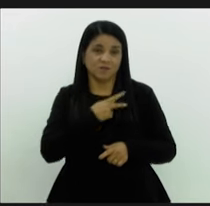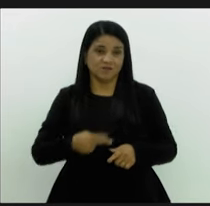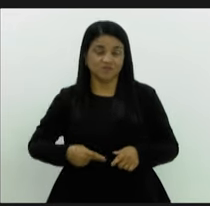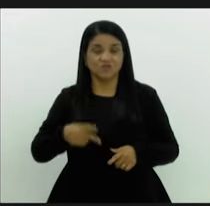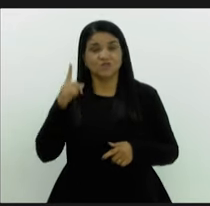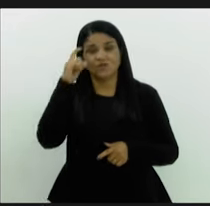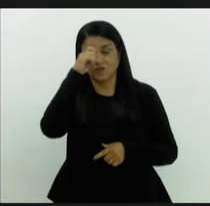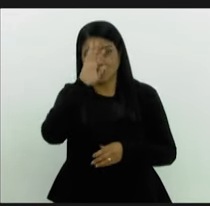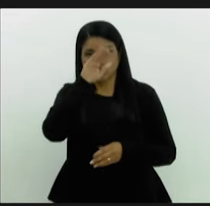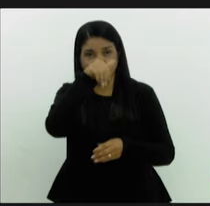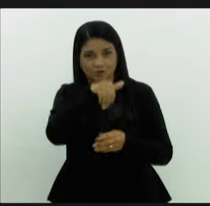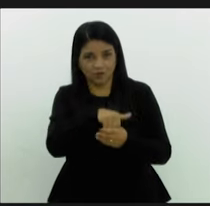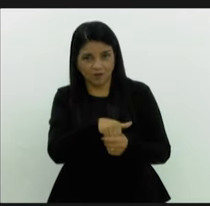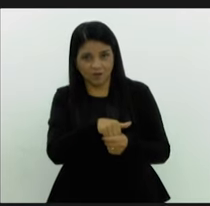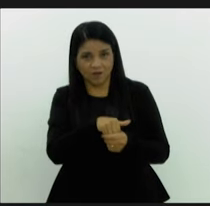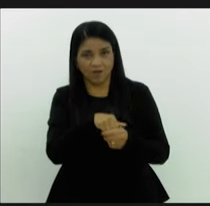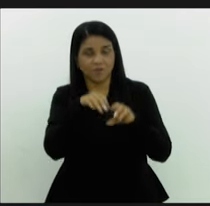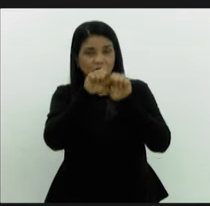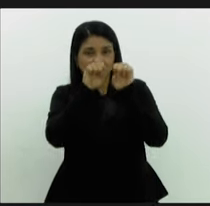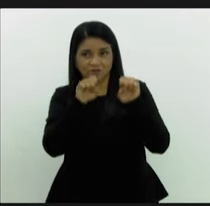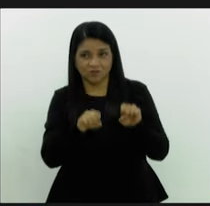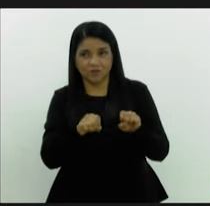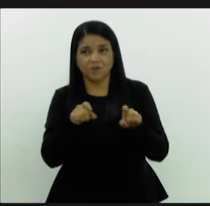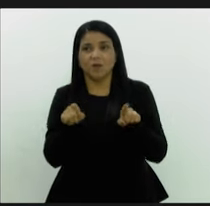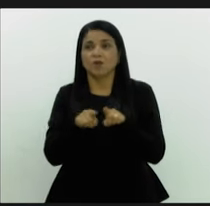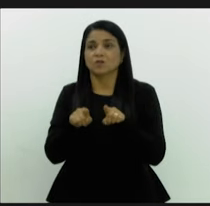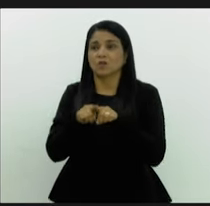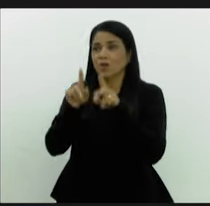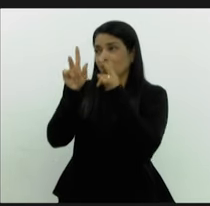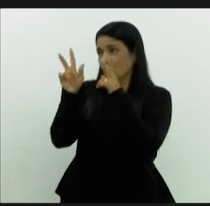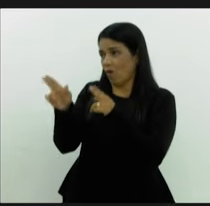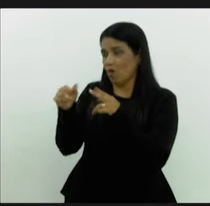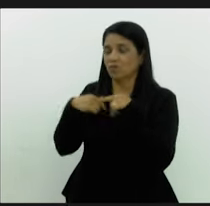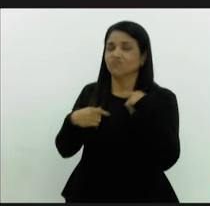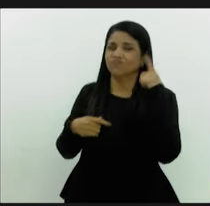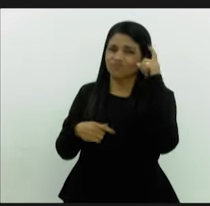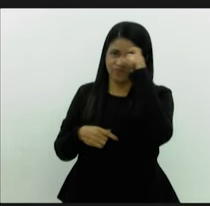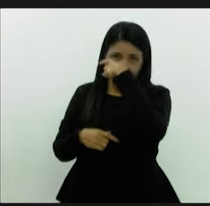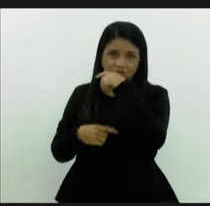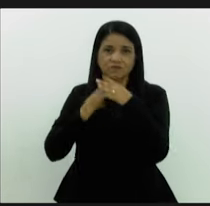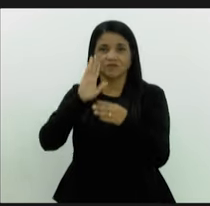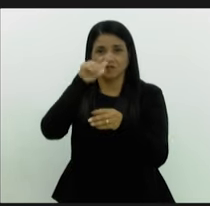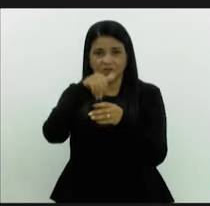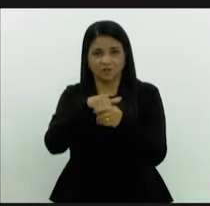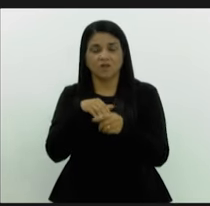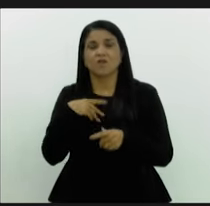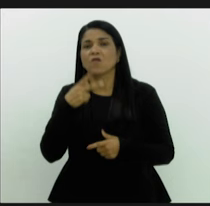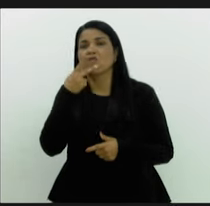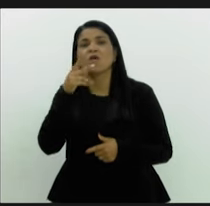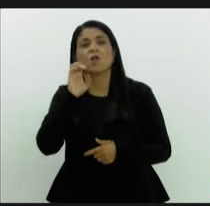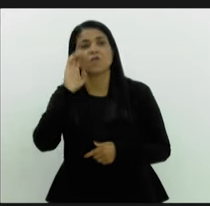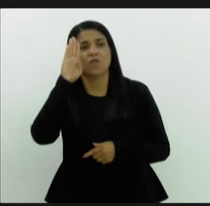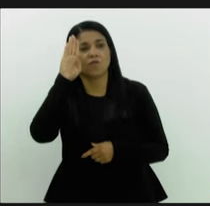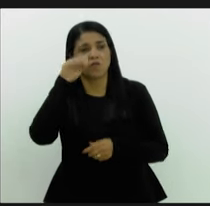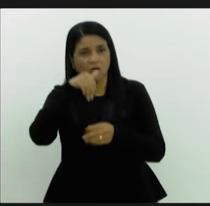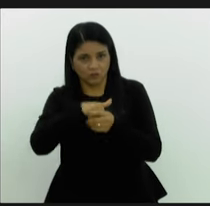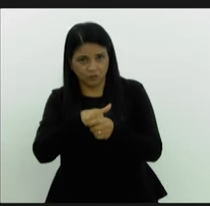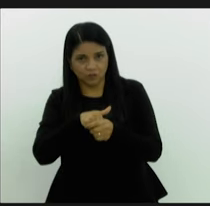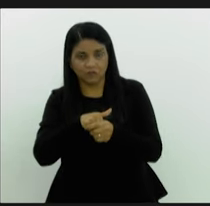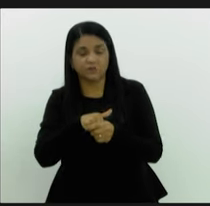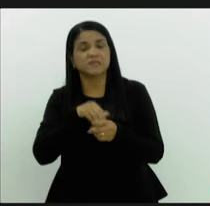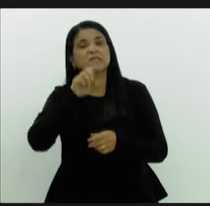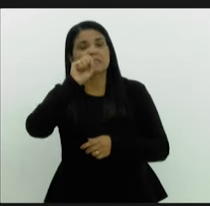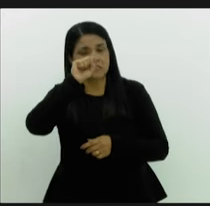votar aqui no... pelo sistema. Eu também. Queria... Pode falar seu consignar... voto, que eu já registro. Consignar meu voto, sim,